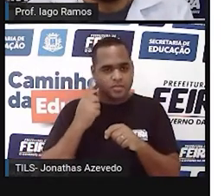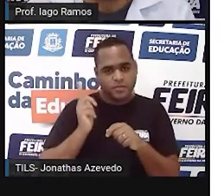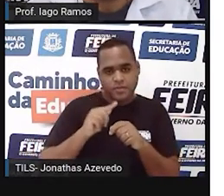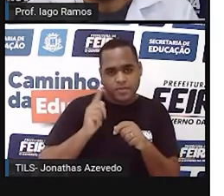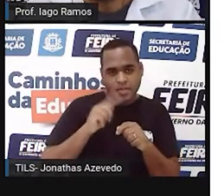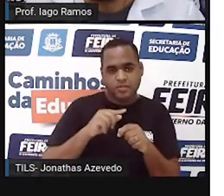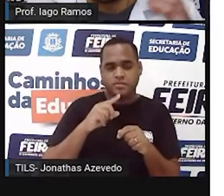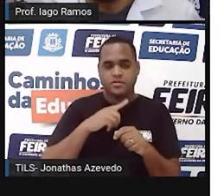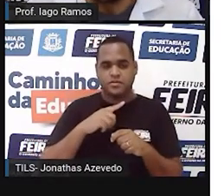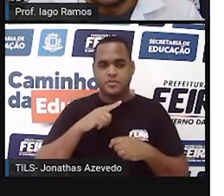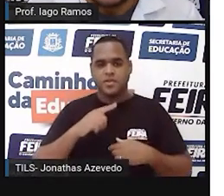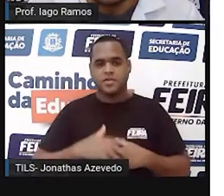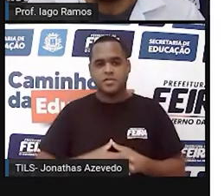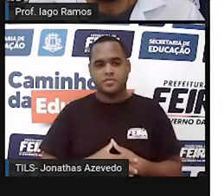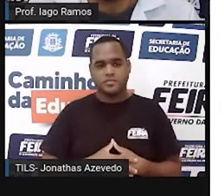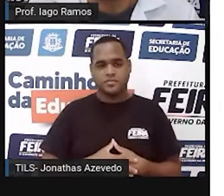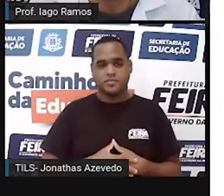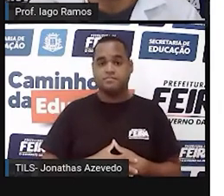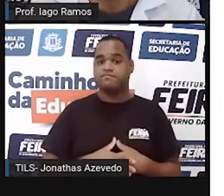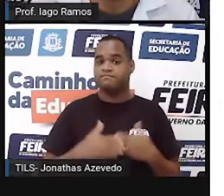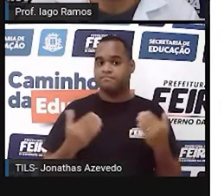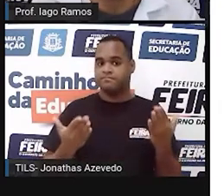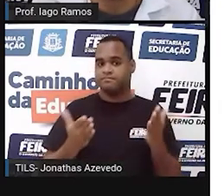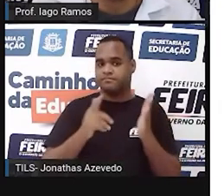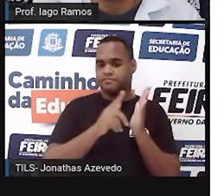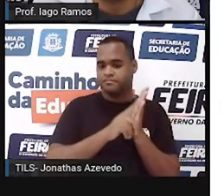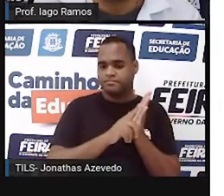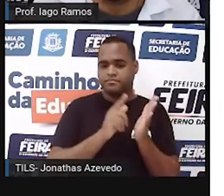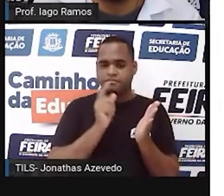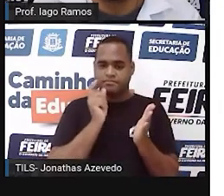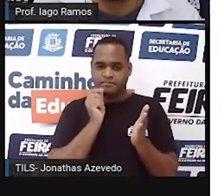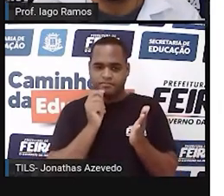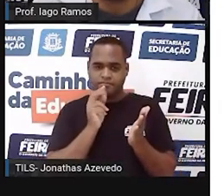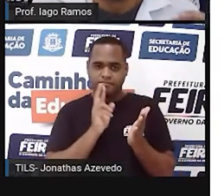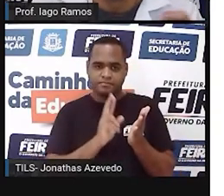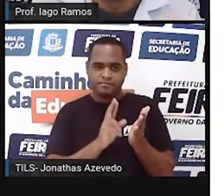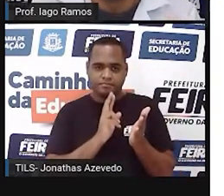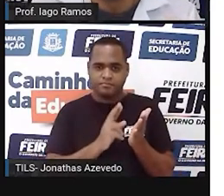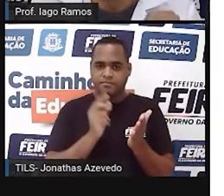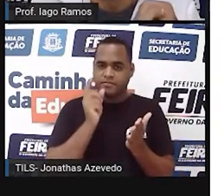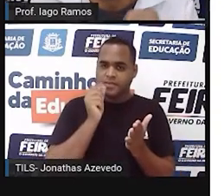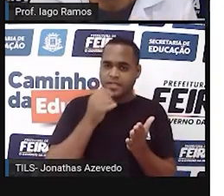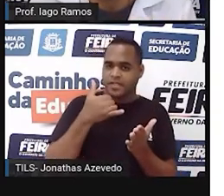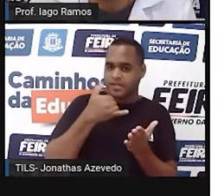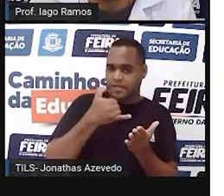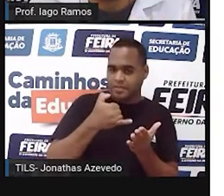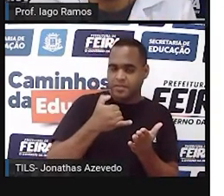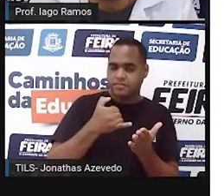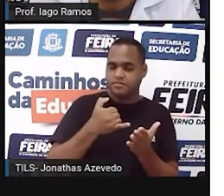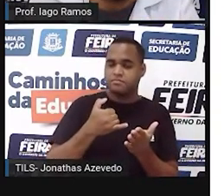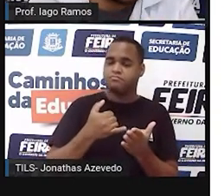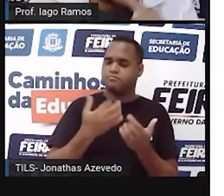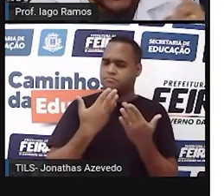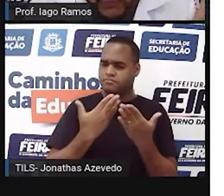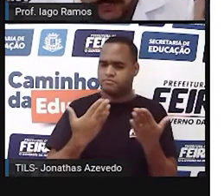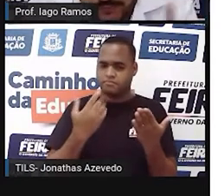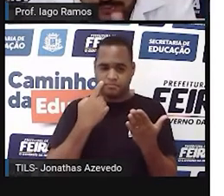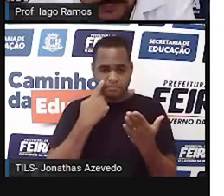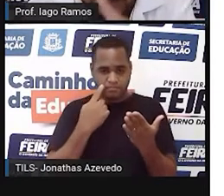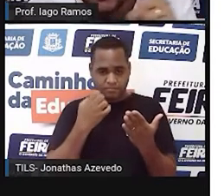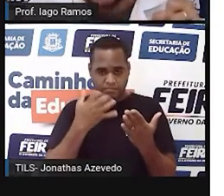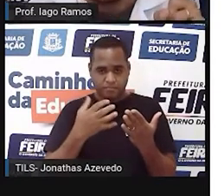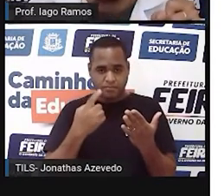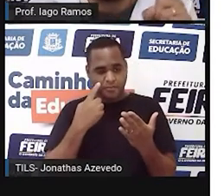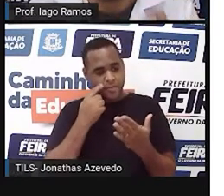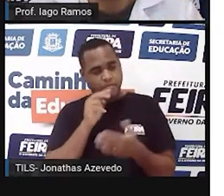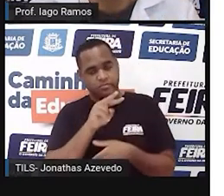certo? Então agora, um papel, caderno, caneta, lápis, porque você vai olhar à sua